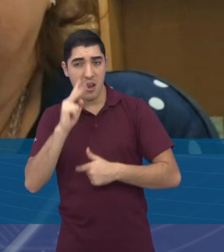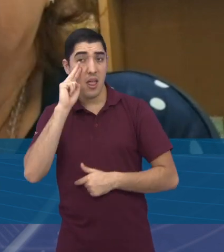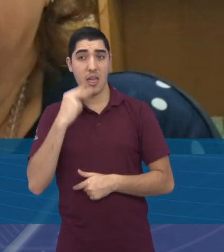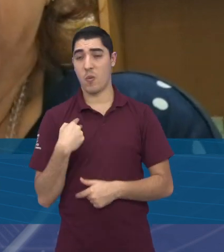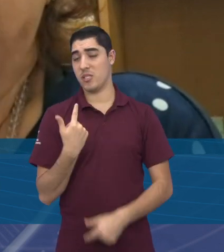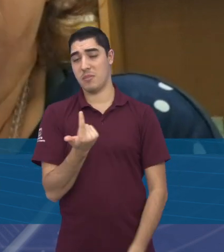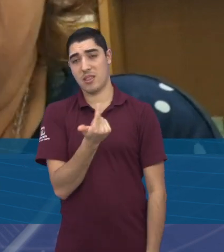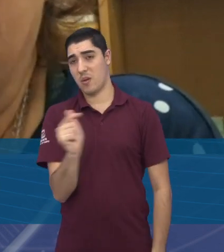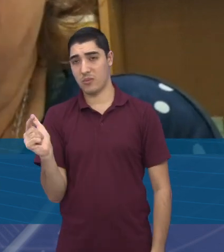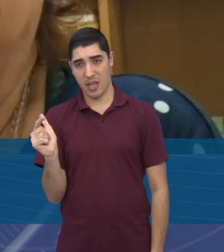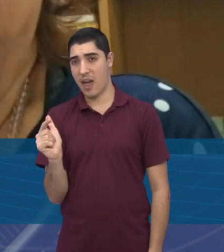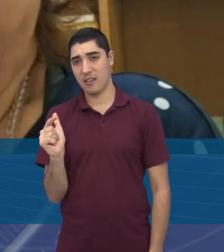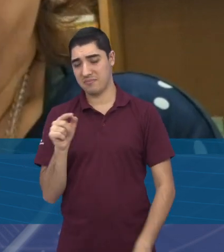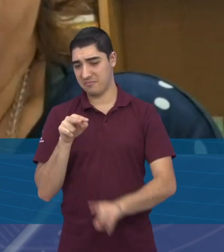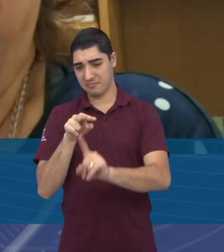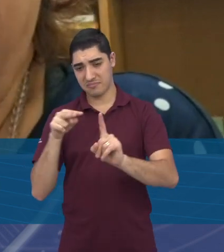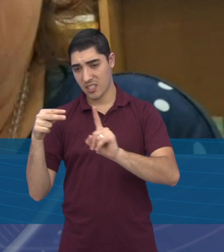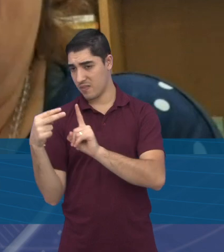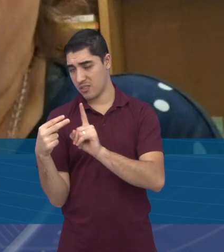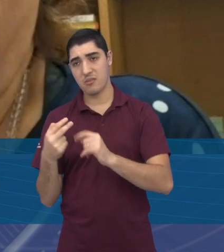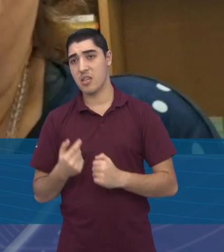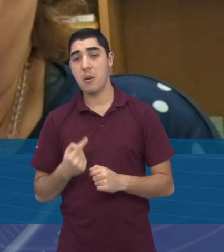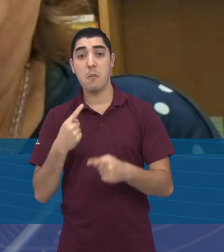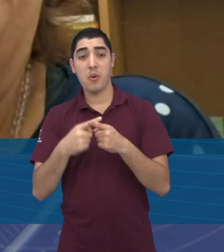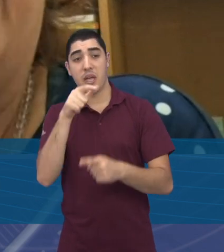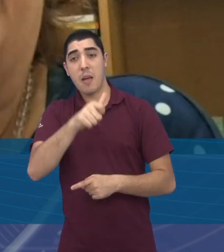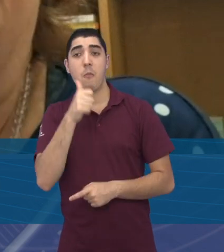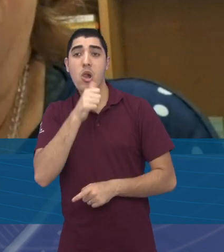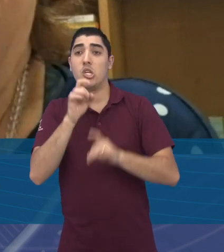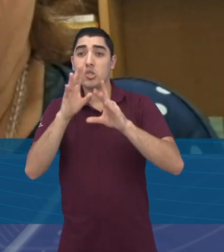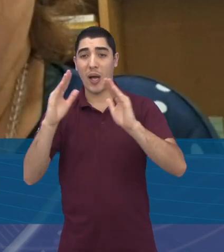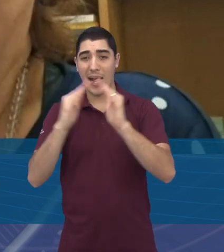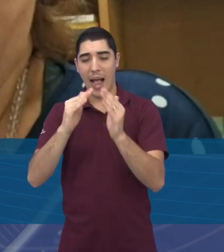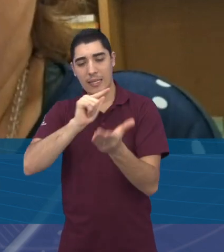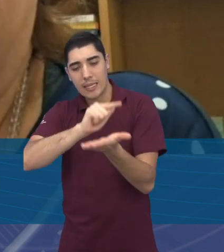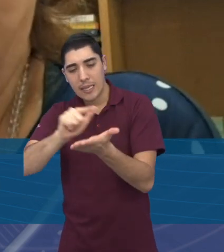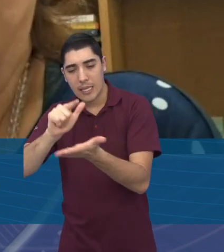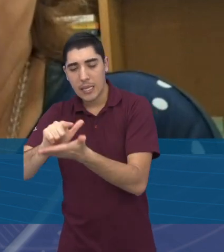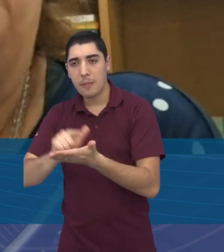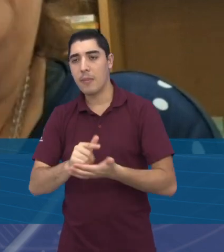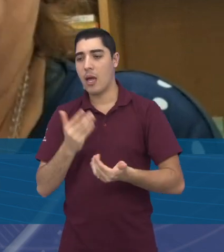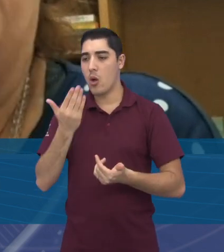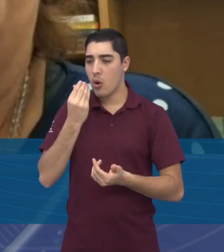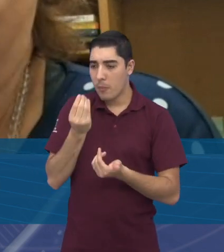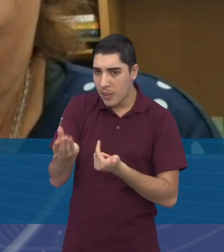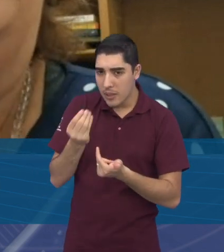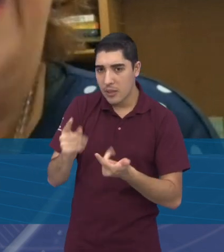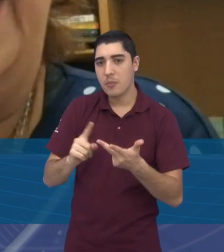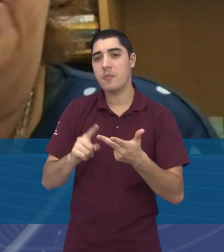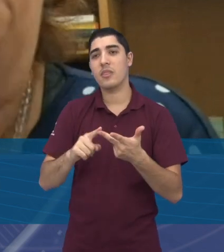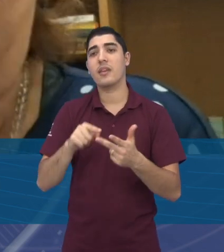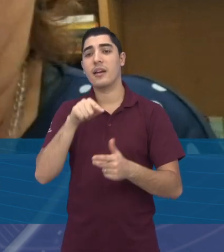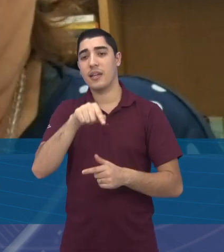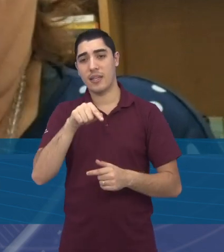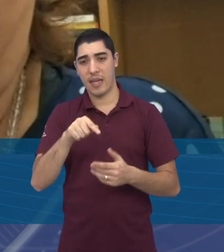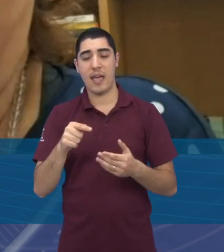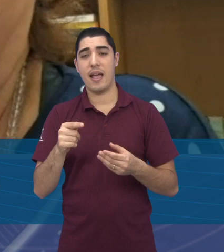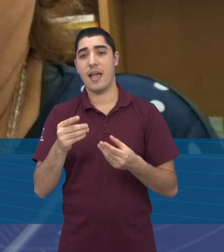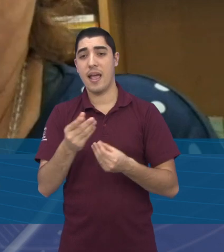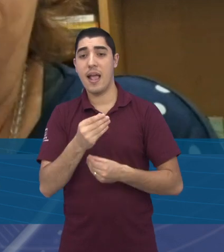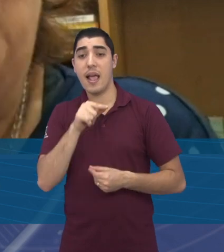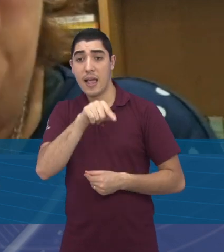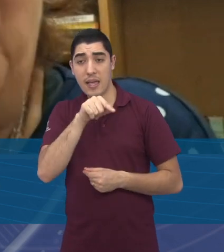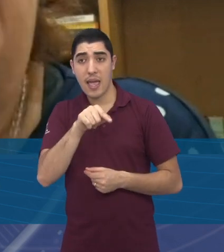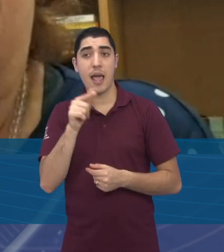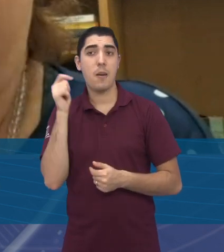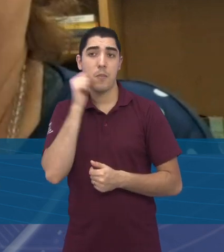convir educar, cuidar da casa, alimentar, ter criatividade para o dinheiro durar o mês inteiro, alimentar a